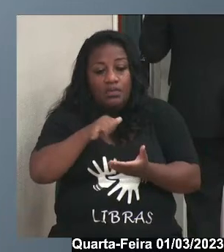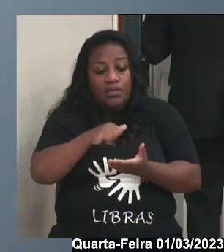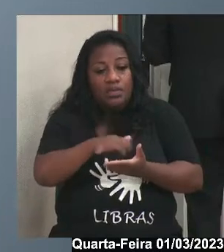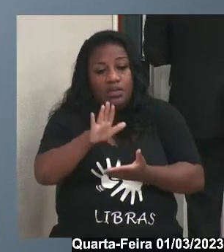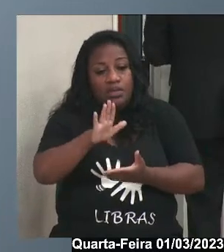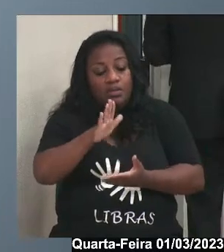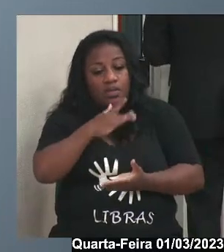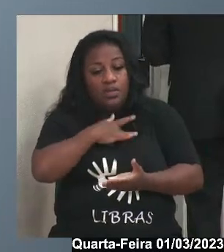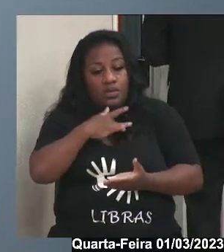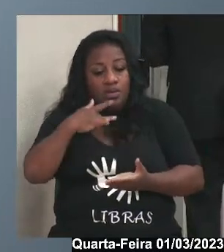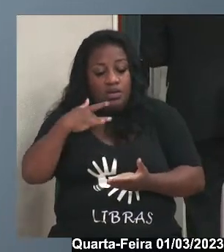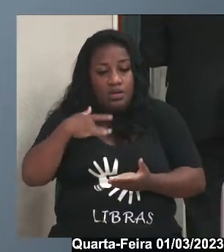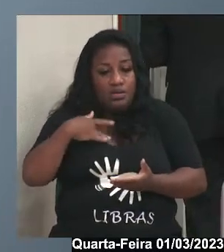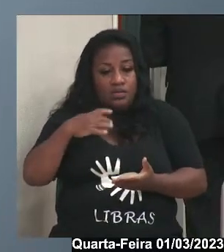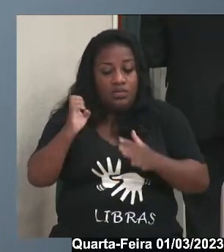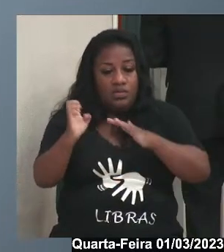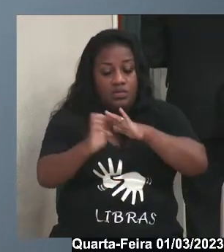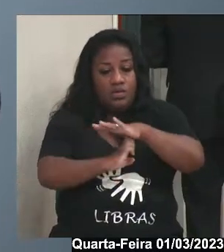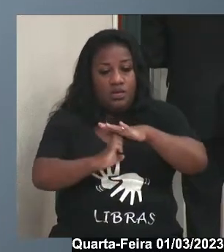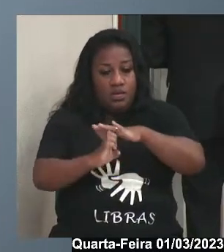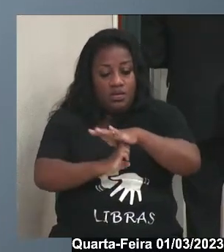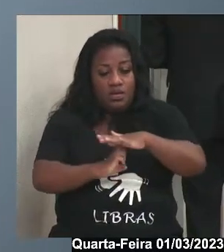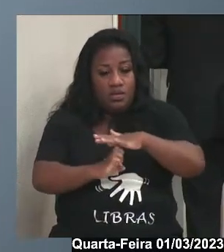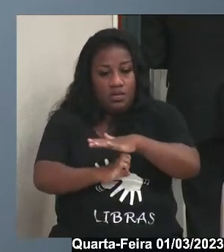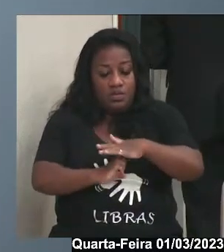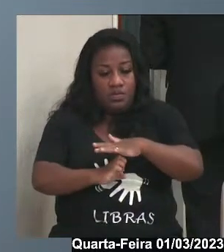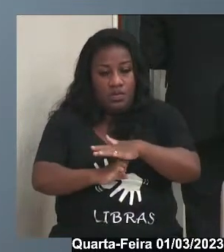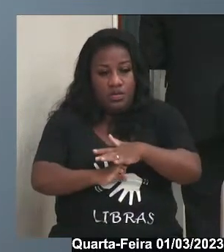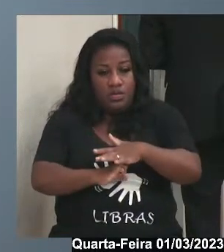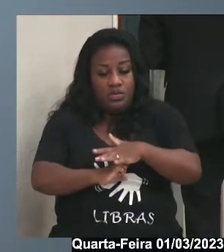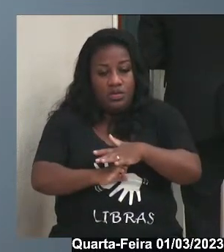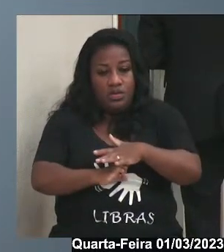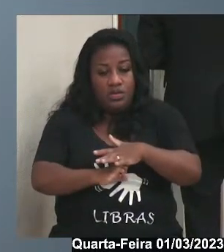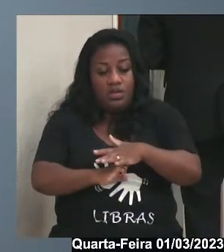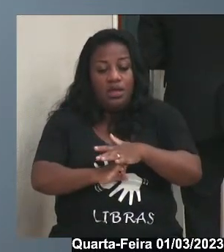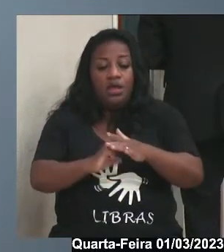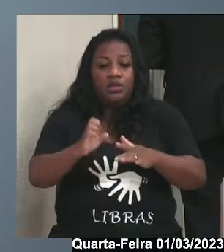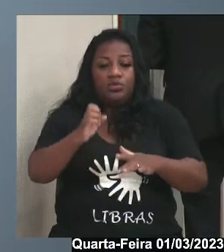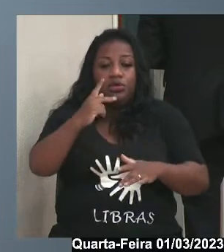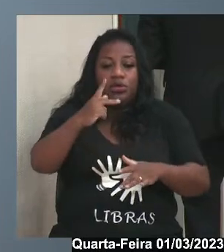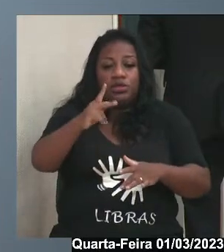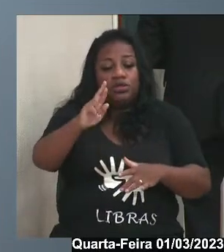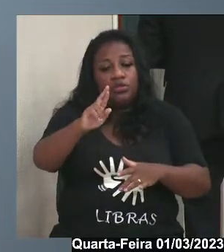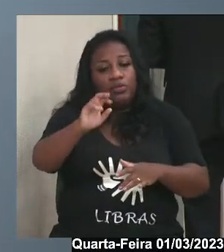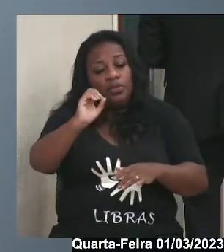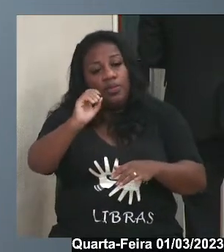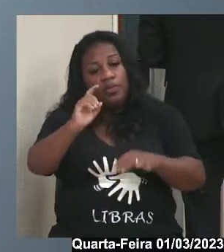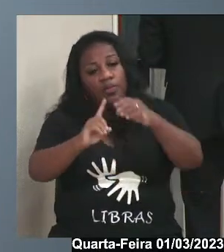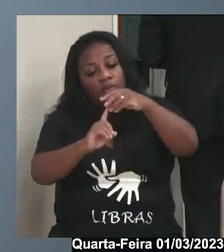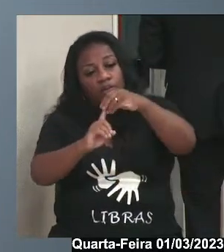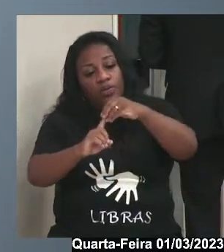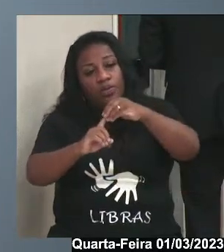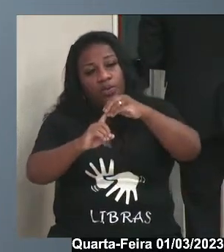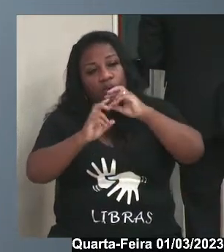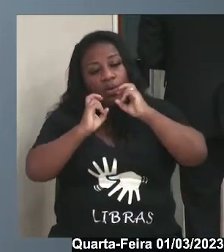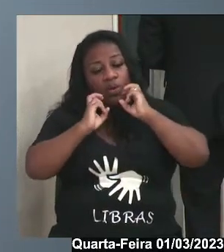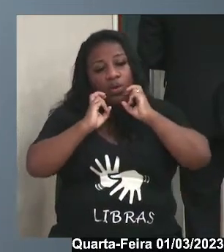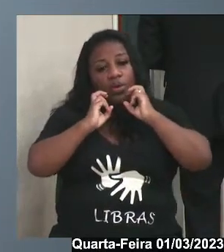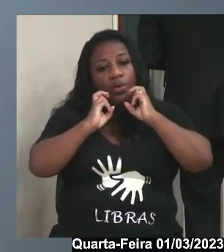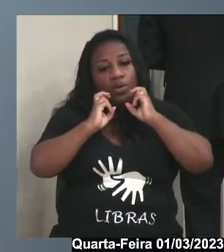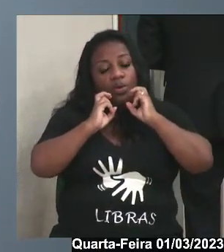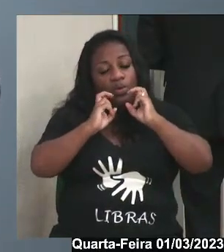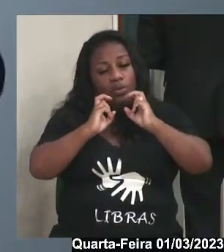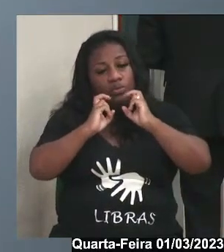cidade, depois de todo o absurdo que foi os últimos 2 meses, o pronto-socorro sem médico, sem pediatra,